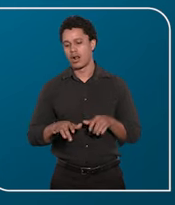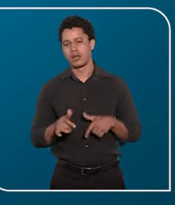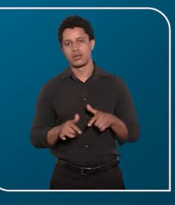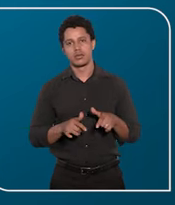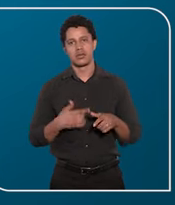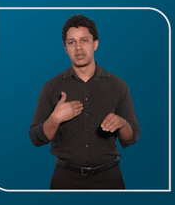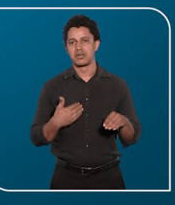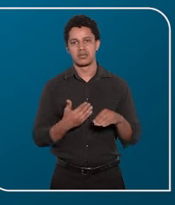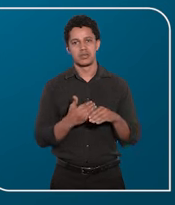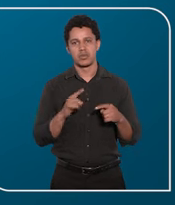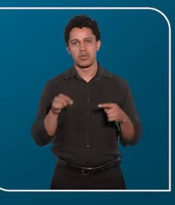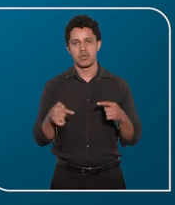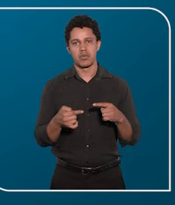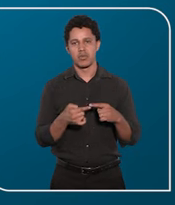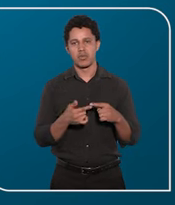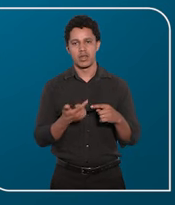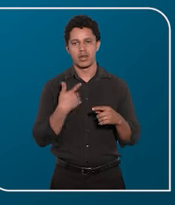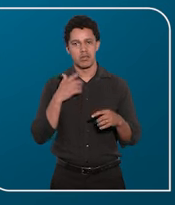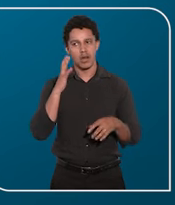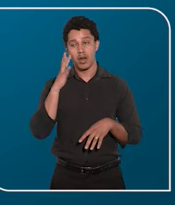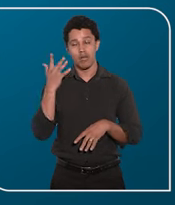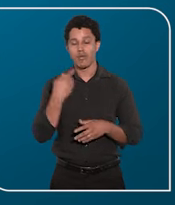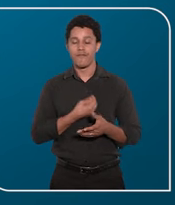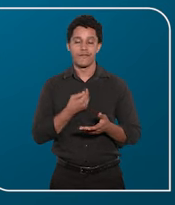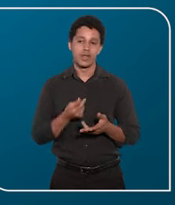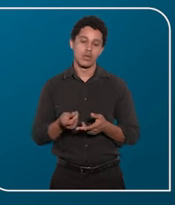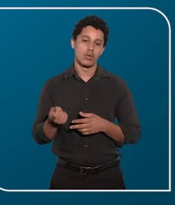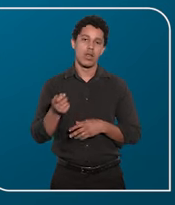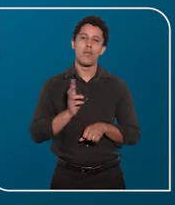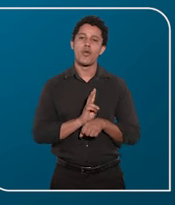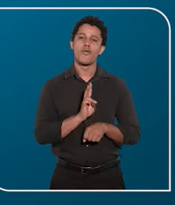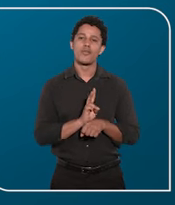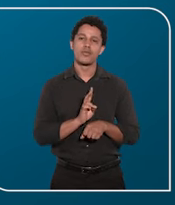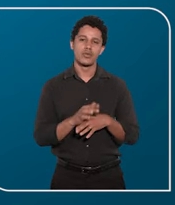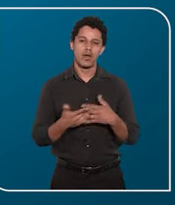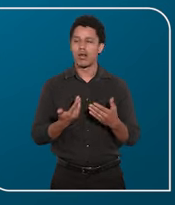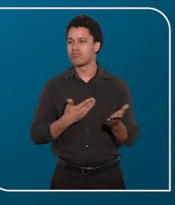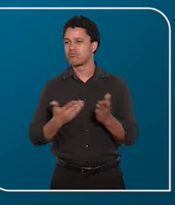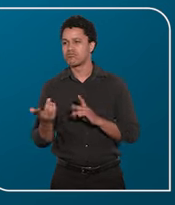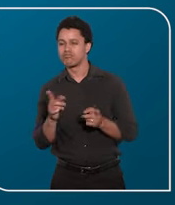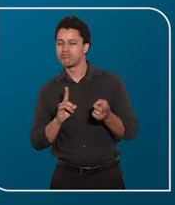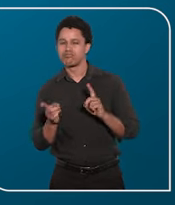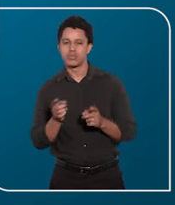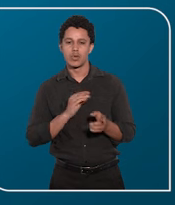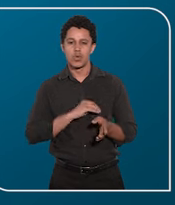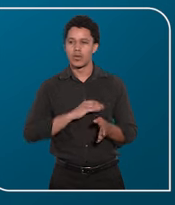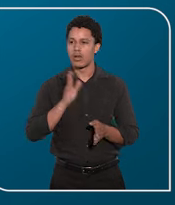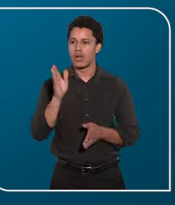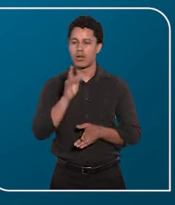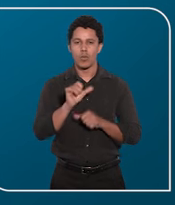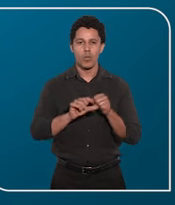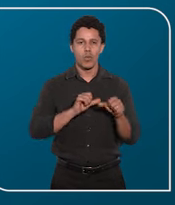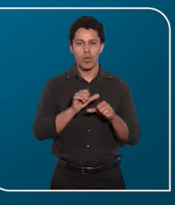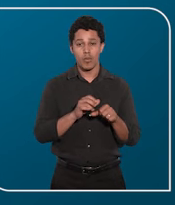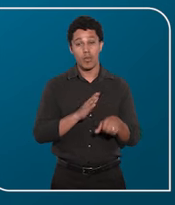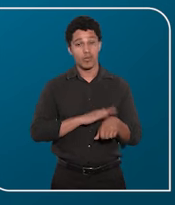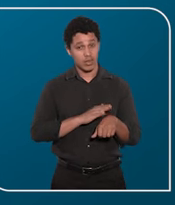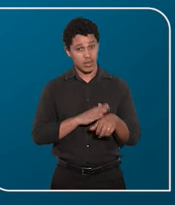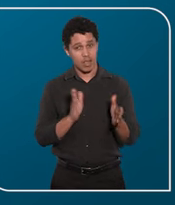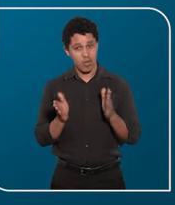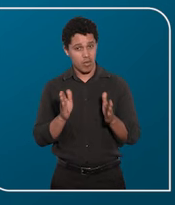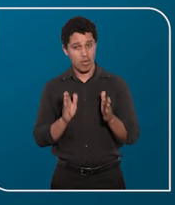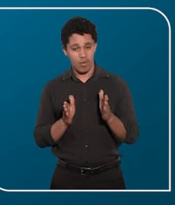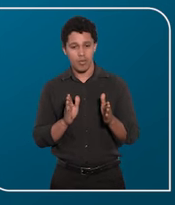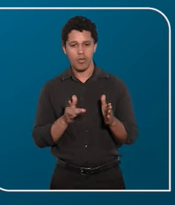incompatível, mas que ela não é definitiva, ela é provisória, é transitória. Durante aquele período daquela atividade